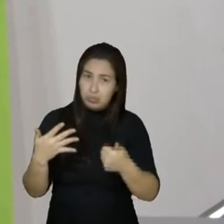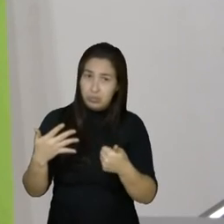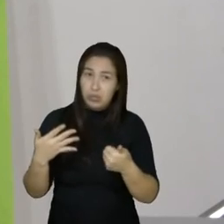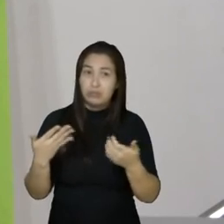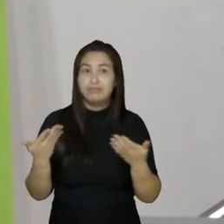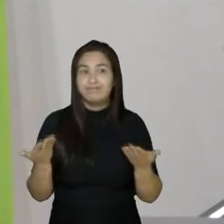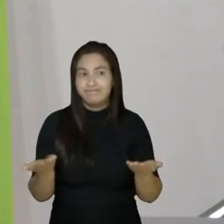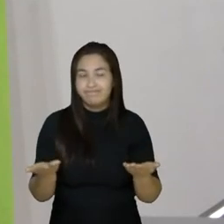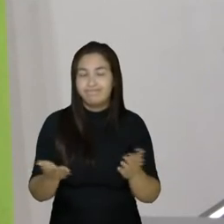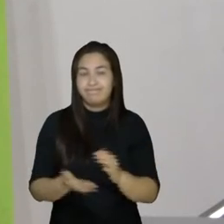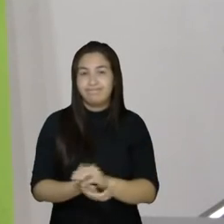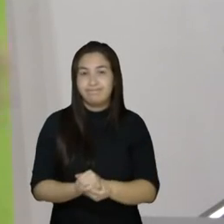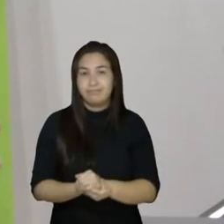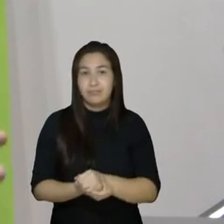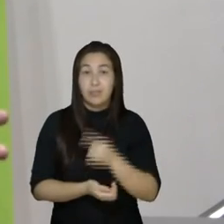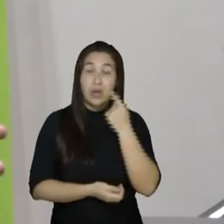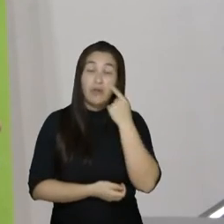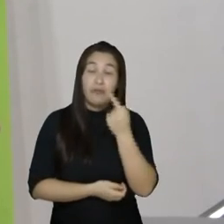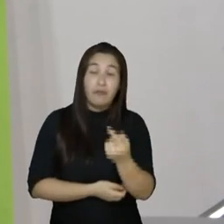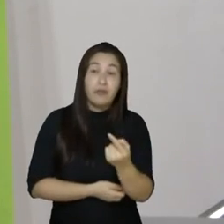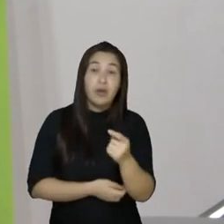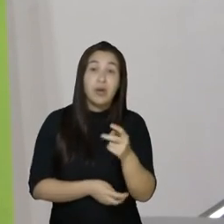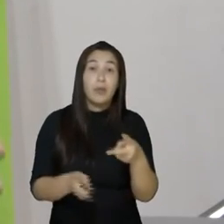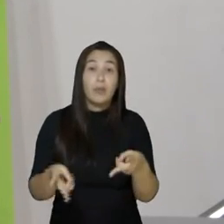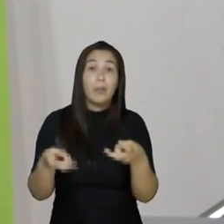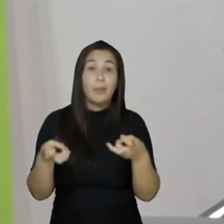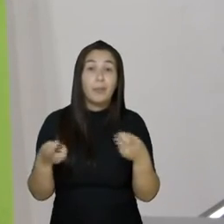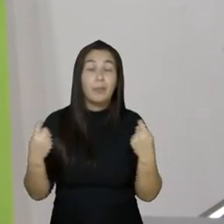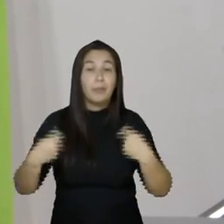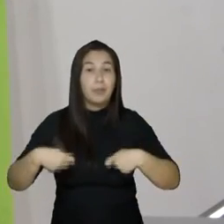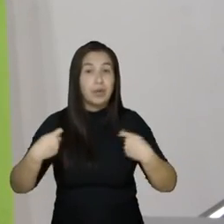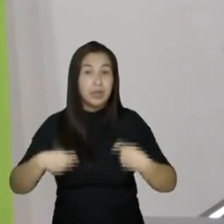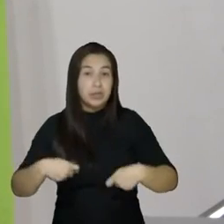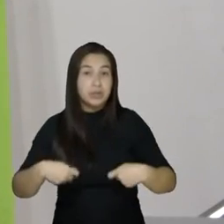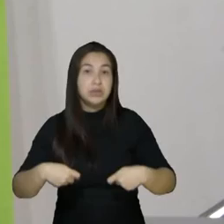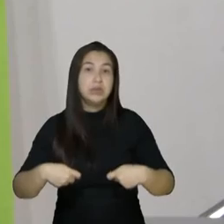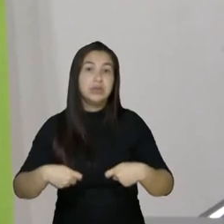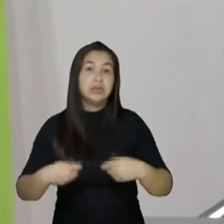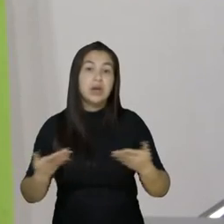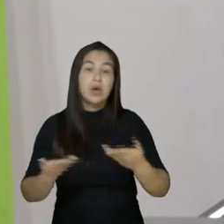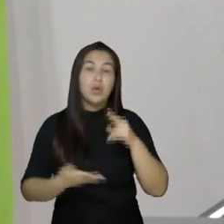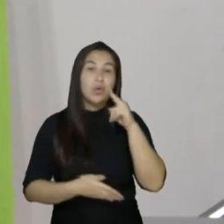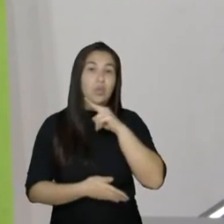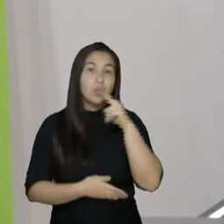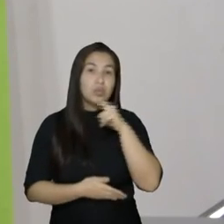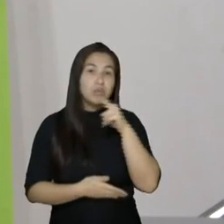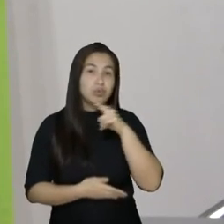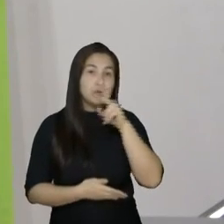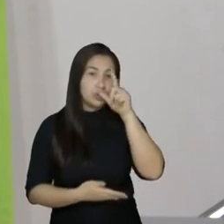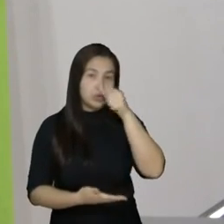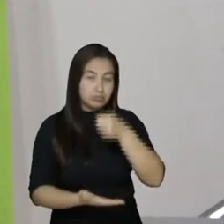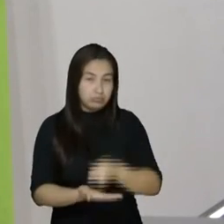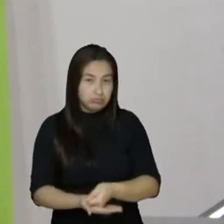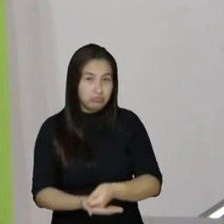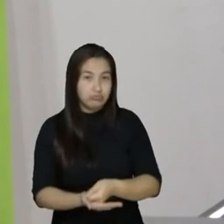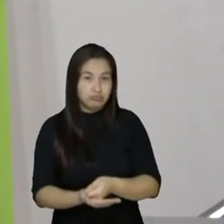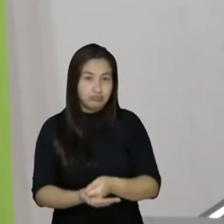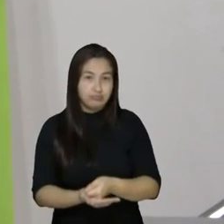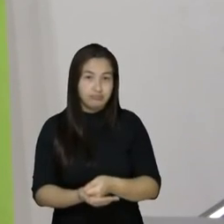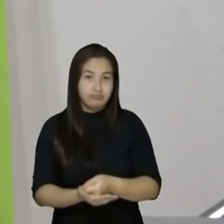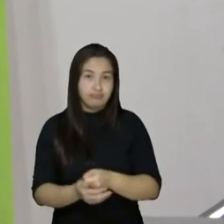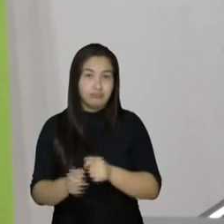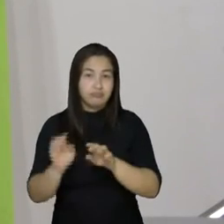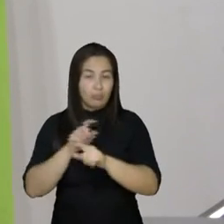razão, eu vejo que nós temos que tomar urgentes providências para